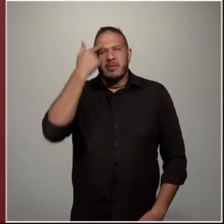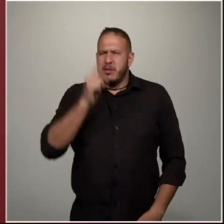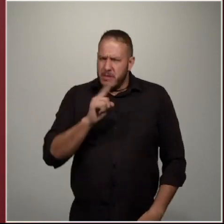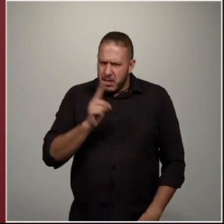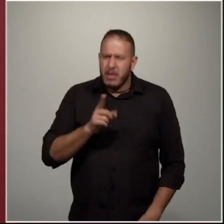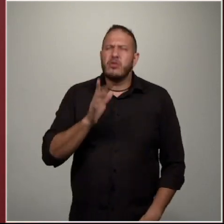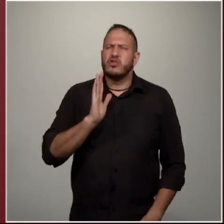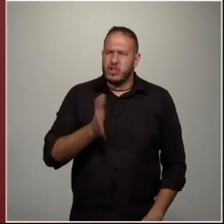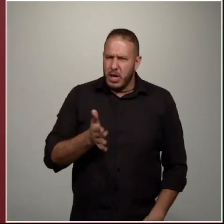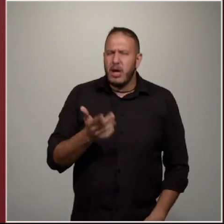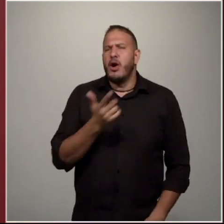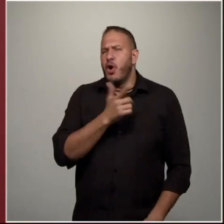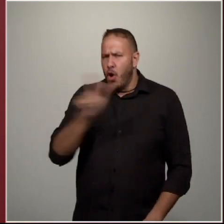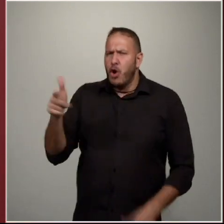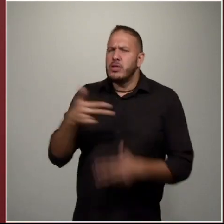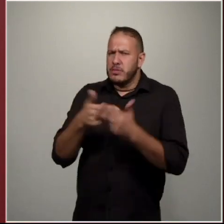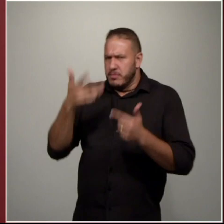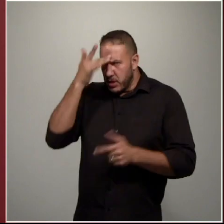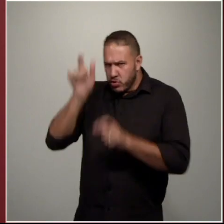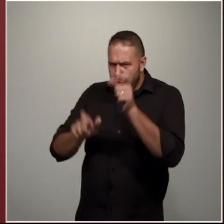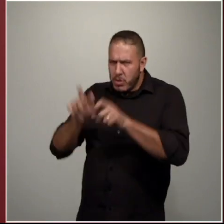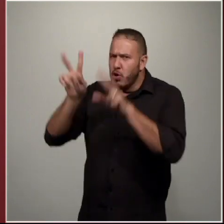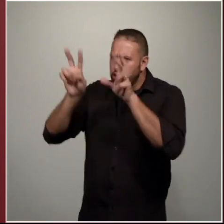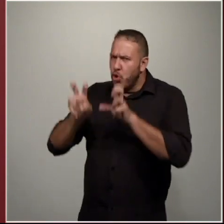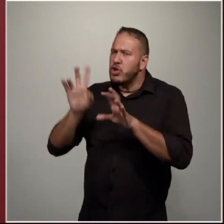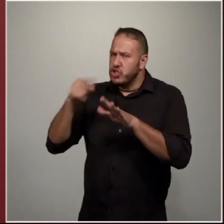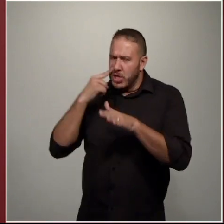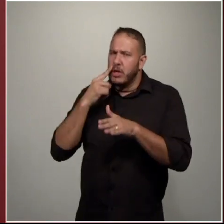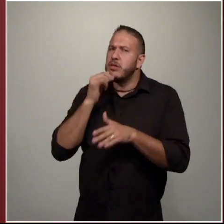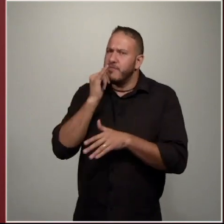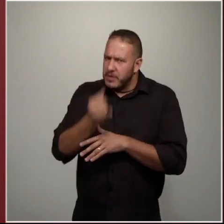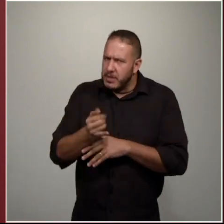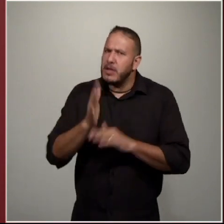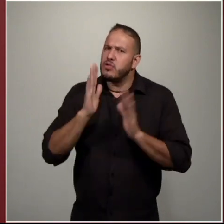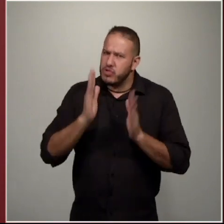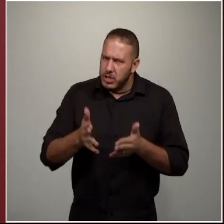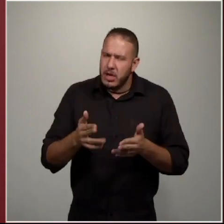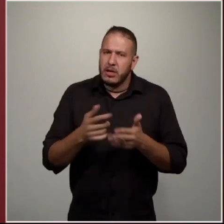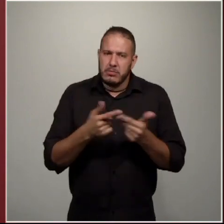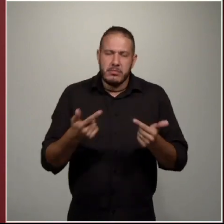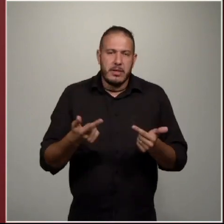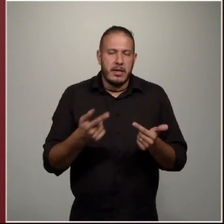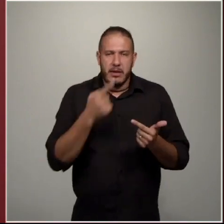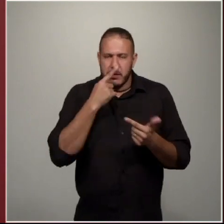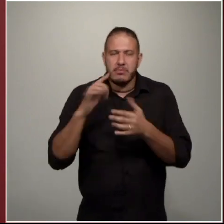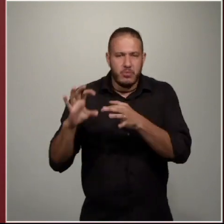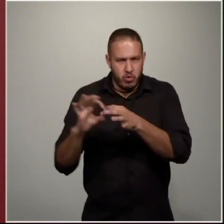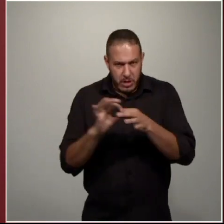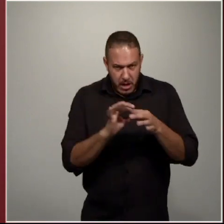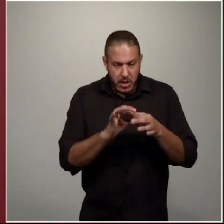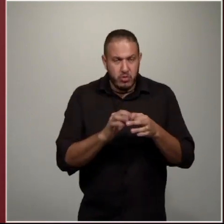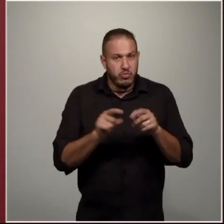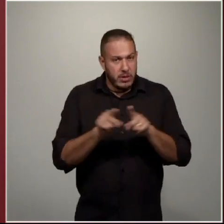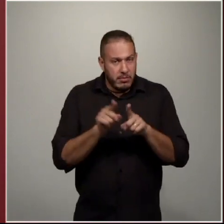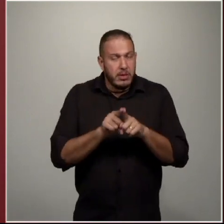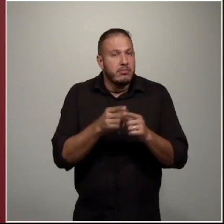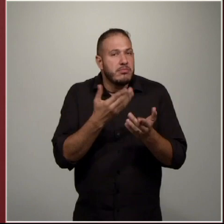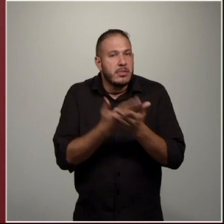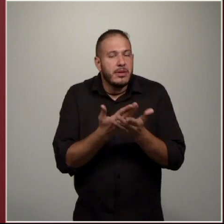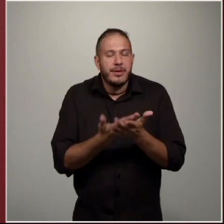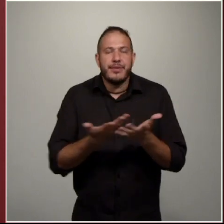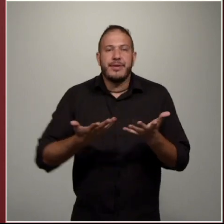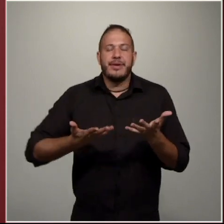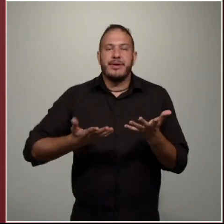vários é autores bem trabalhado neto eu dediquei um texto é na aula sobre